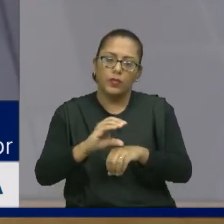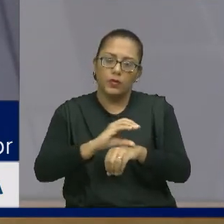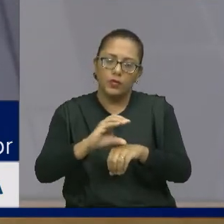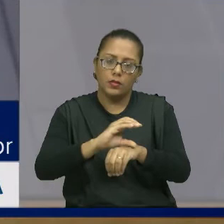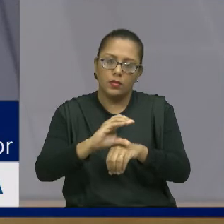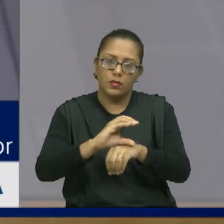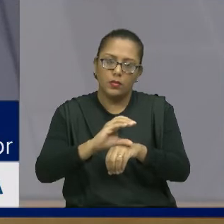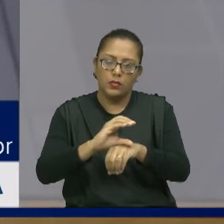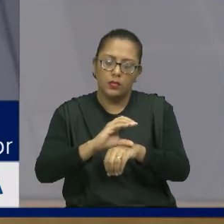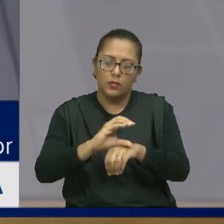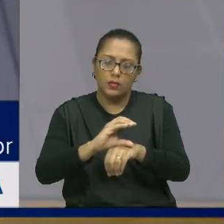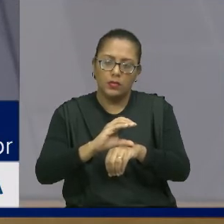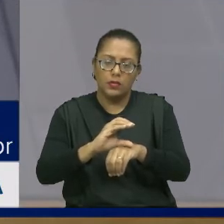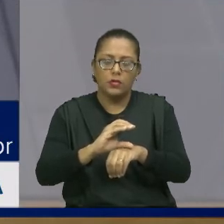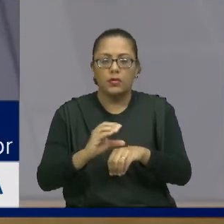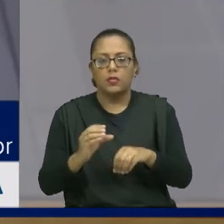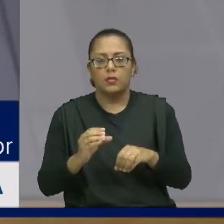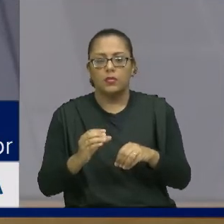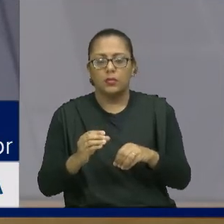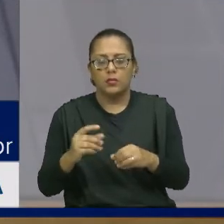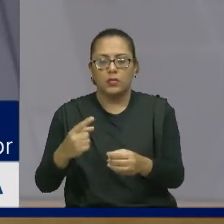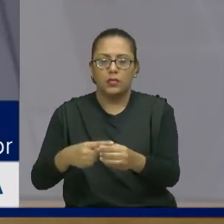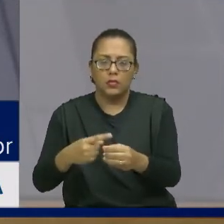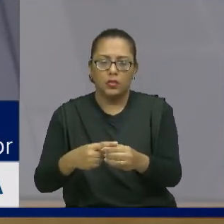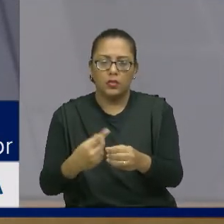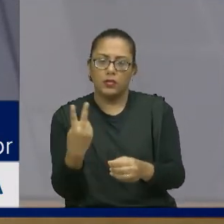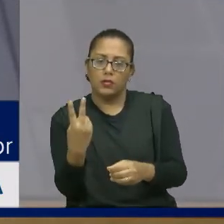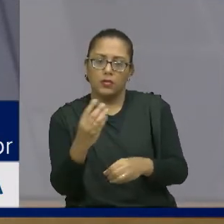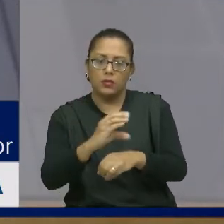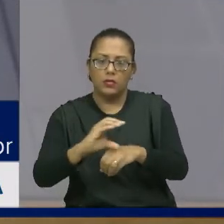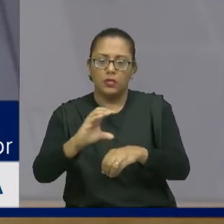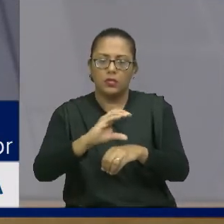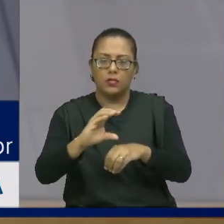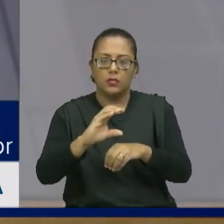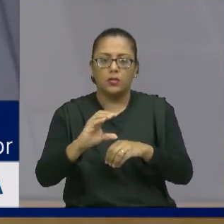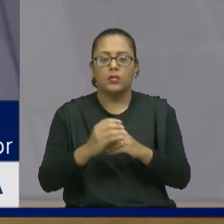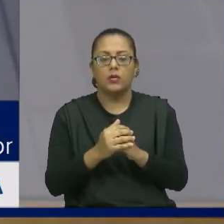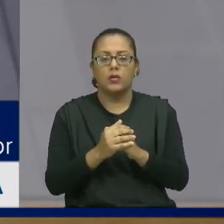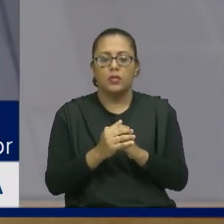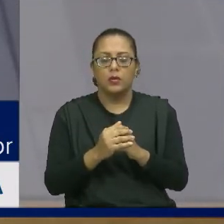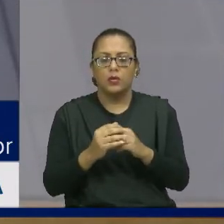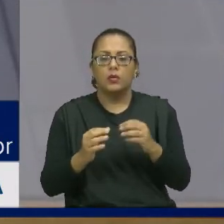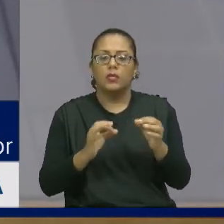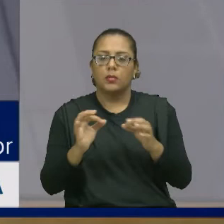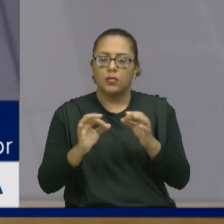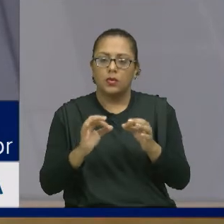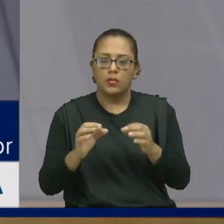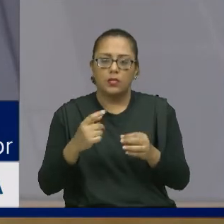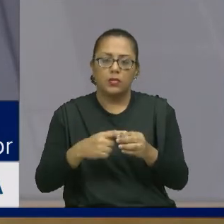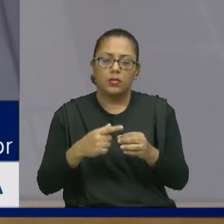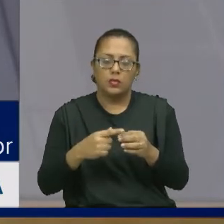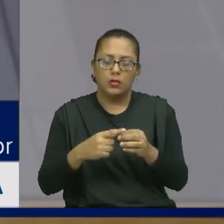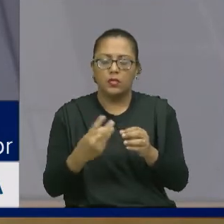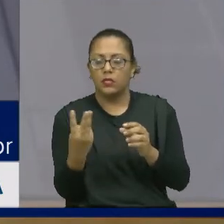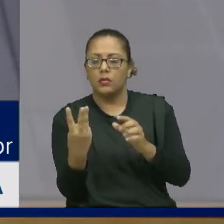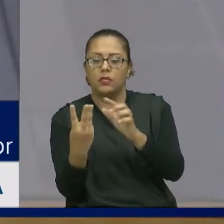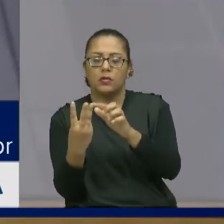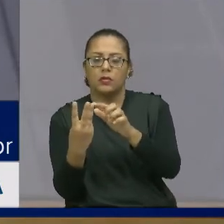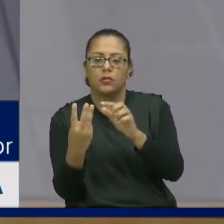Segundo, dois conselheiros representantes da sociedade civil e... Terceiro, três